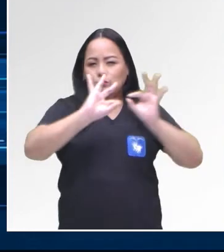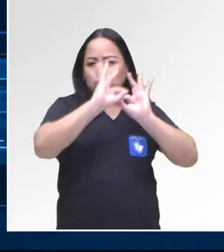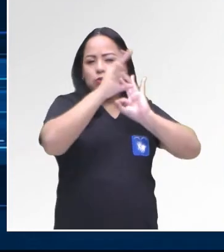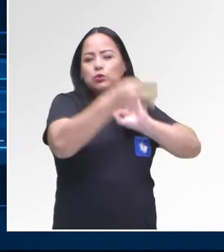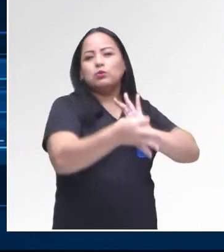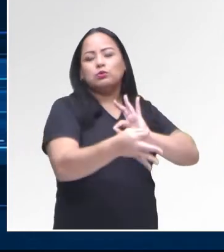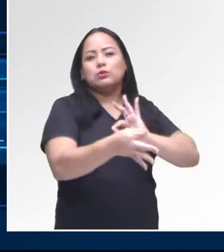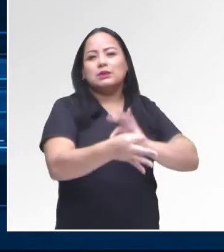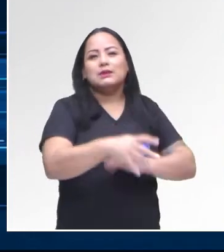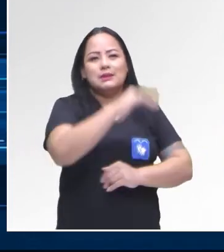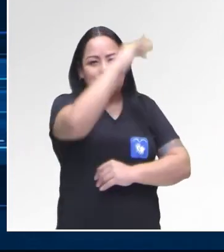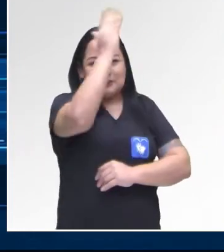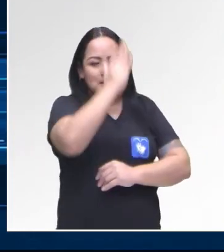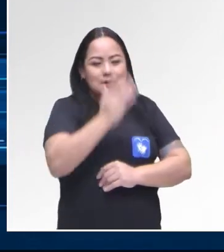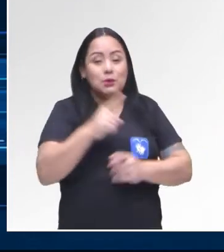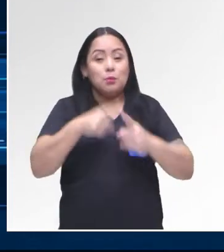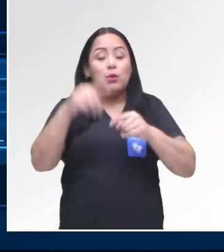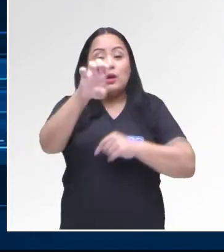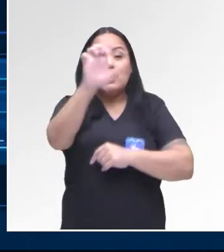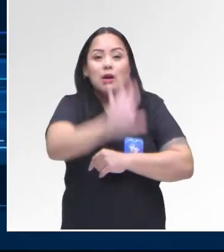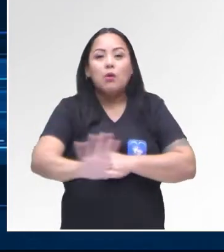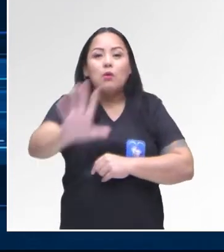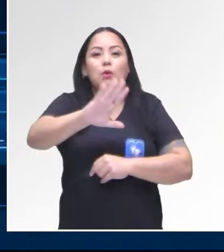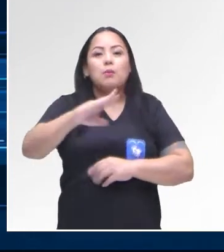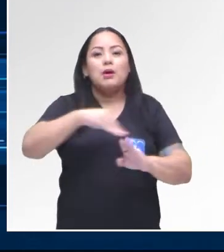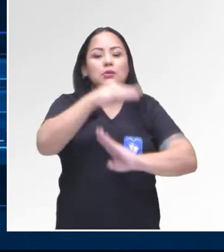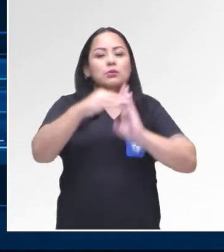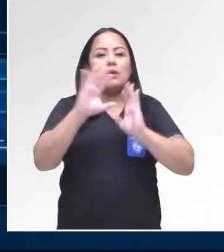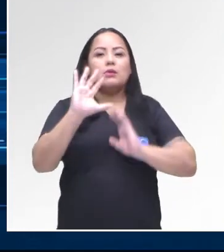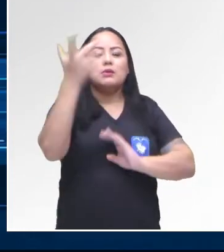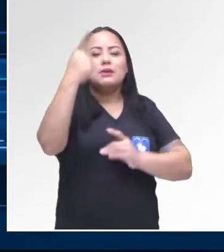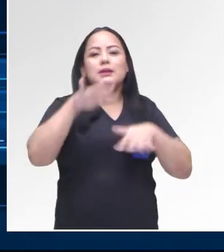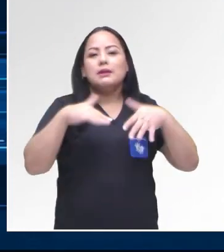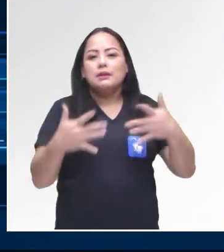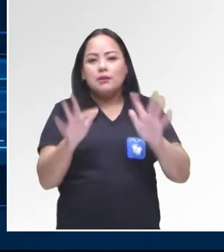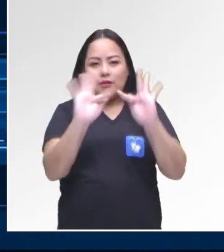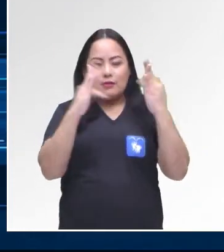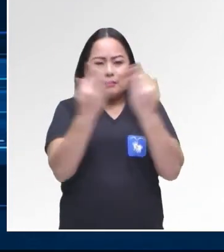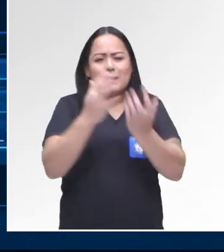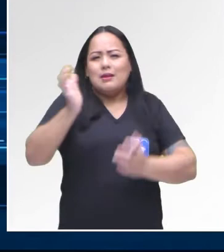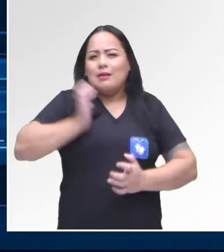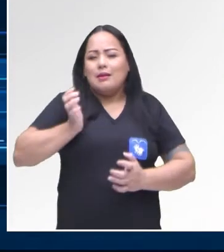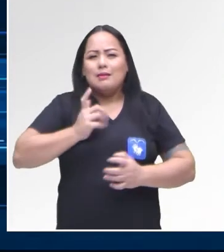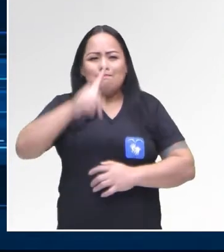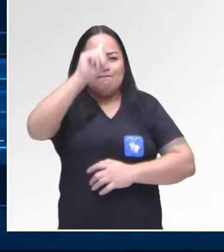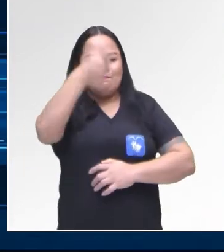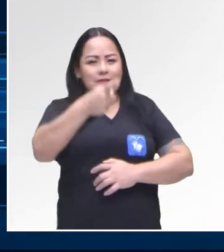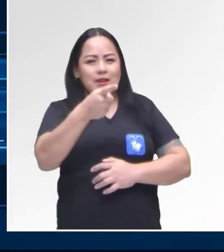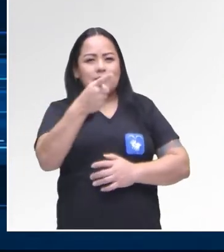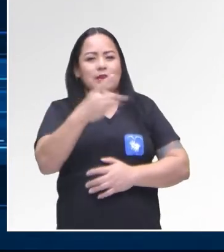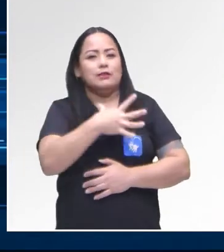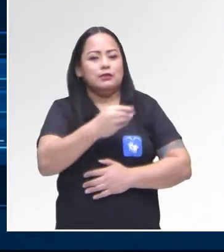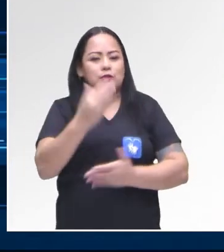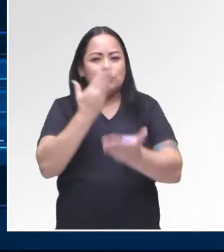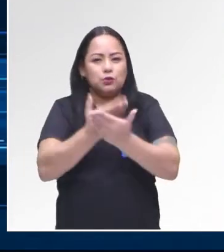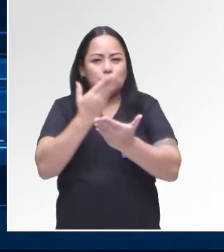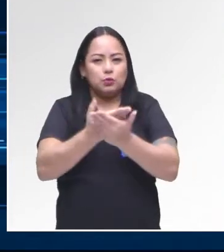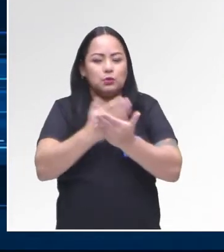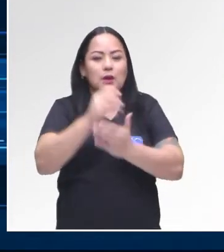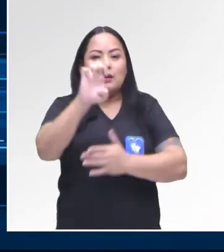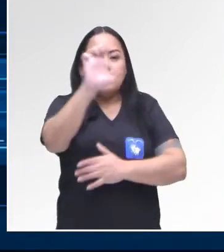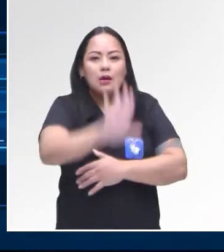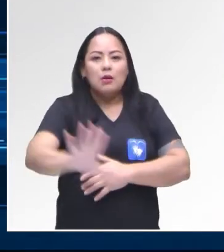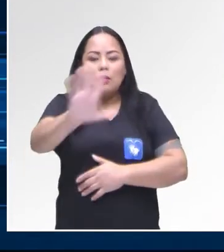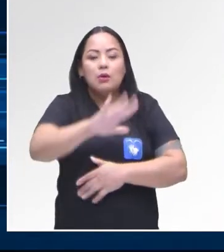Porque lá na Europa que tudo acontecia. E as famílias com recursos mandavam os filhos para lá estudar. E